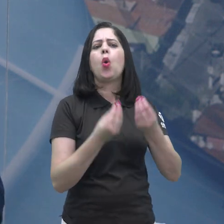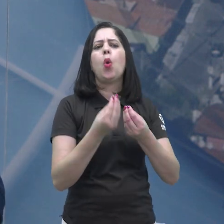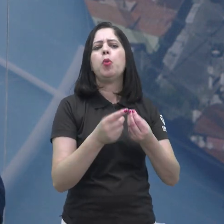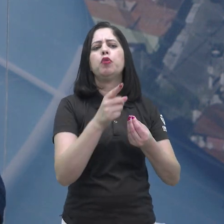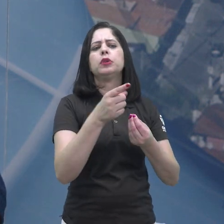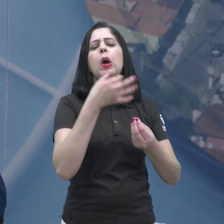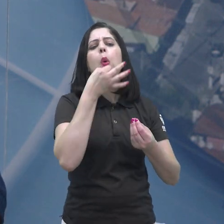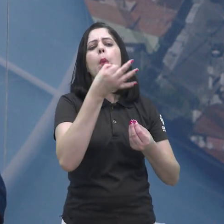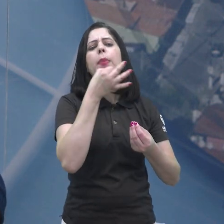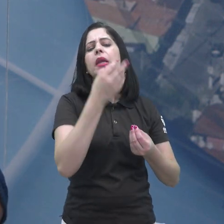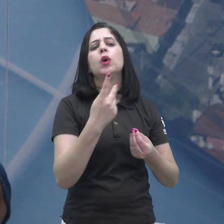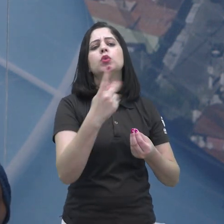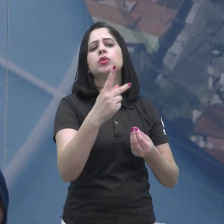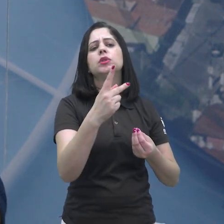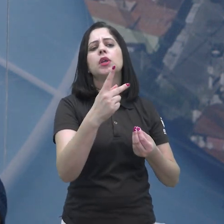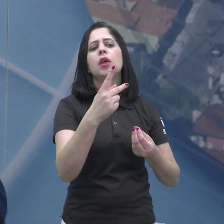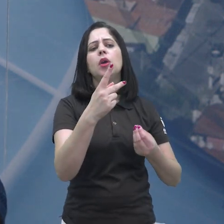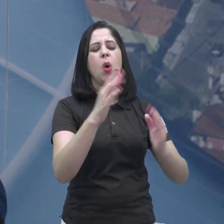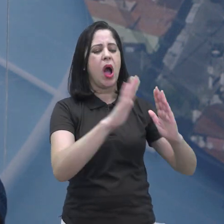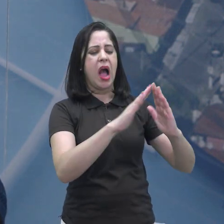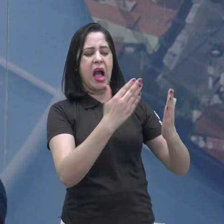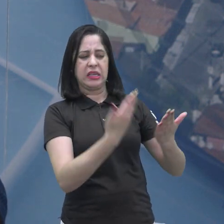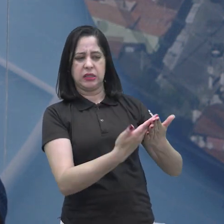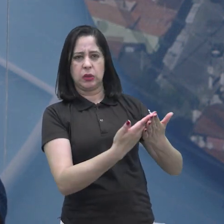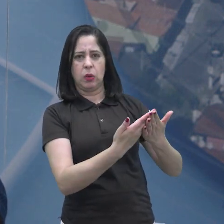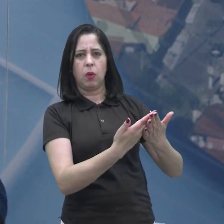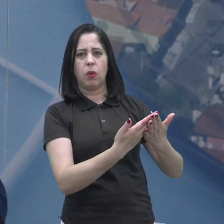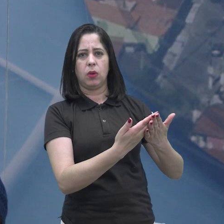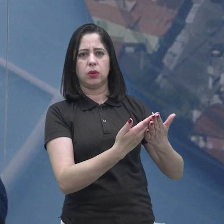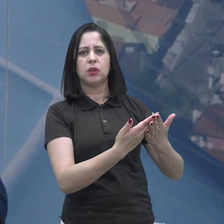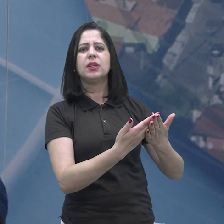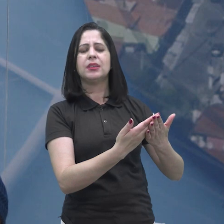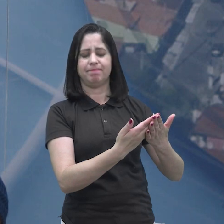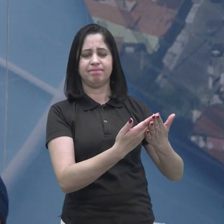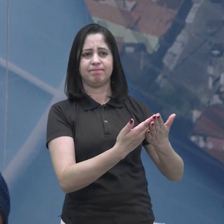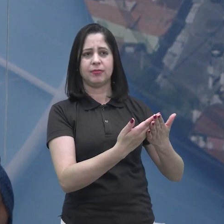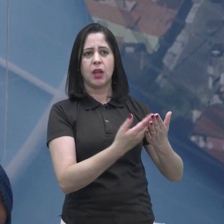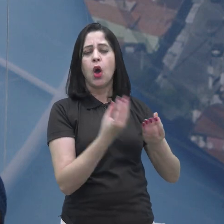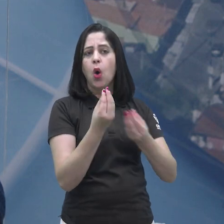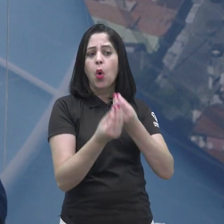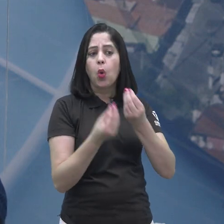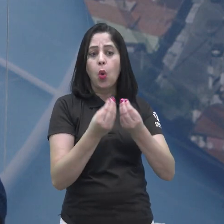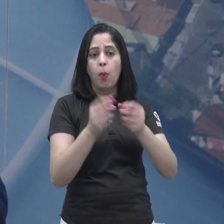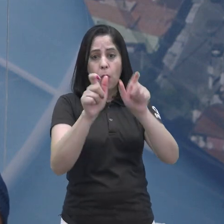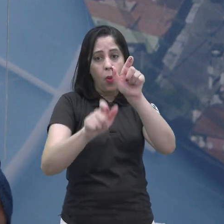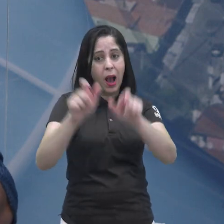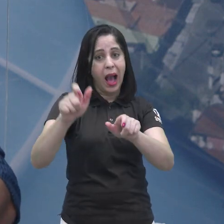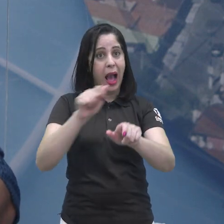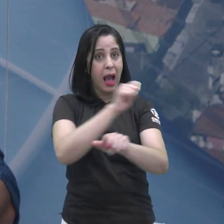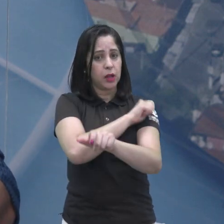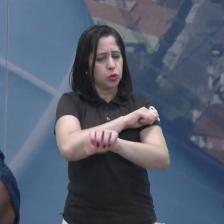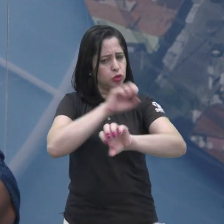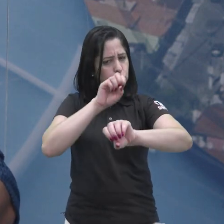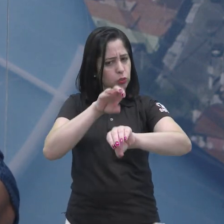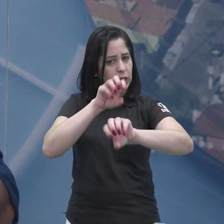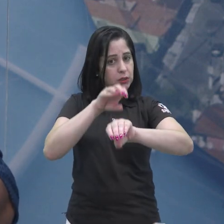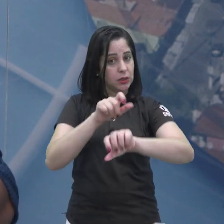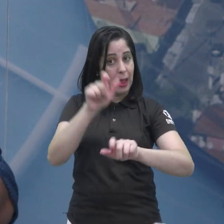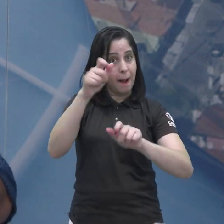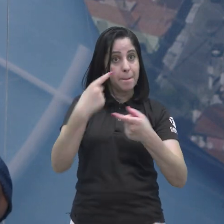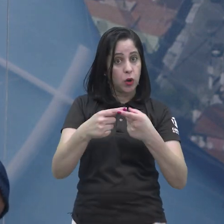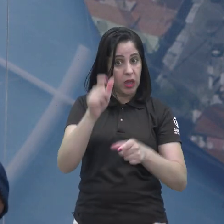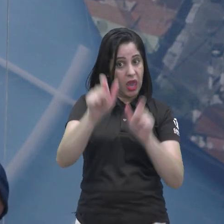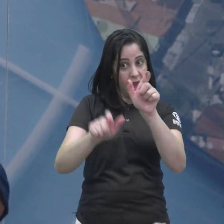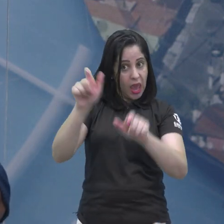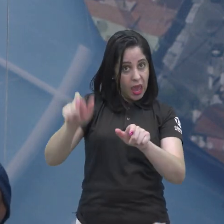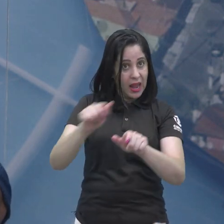enxerga o papel das instituições de ensino nesse processo, né? Como ensinar os estudantes, que são